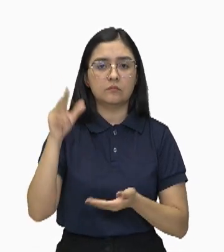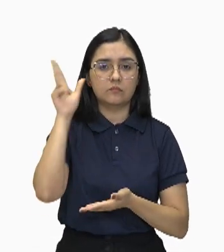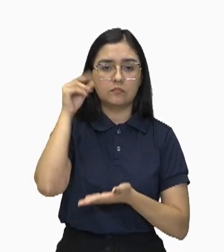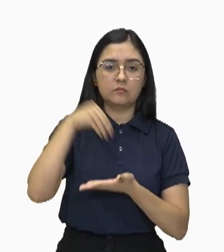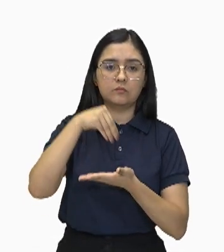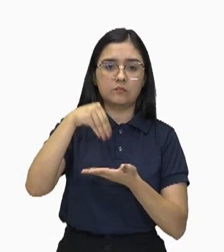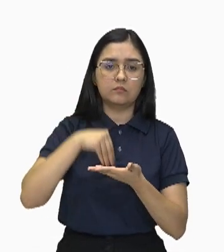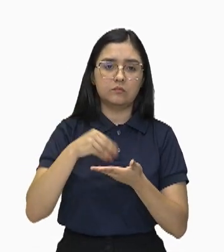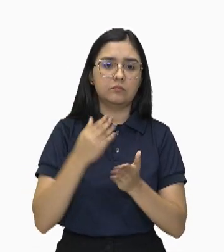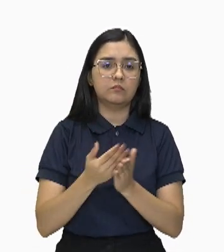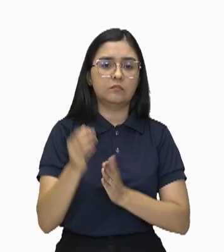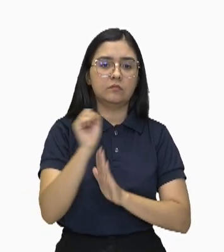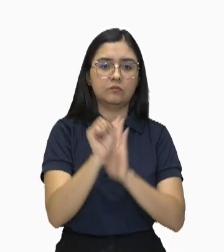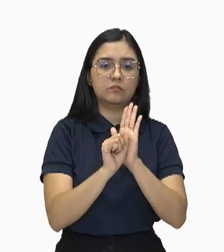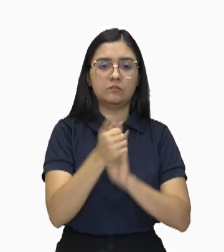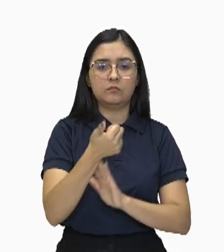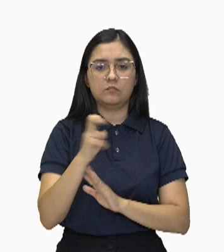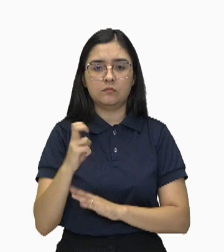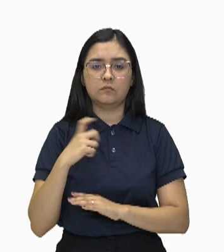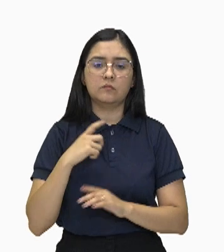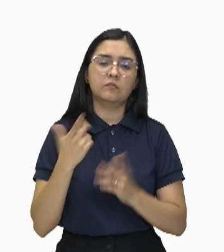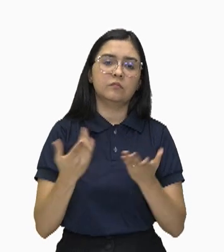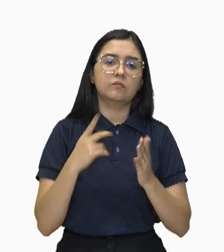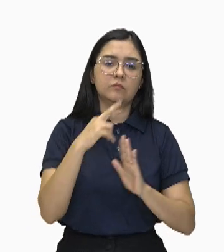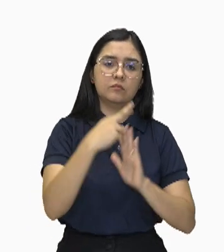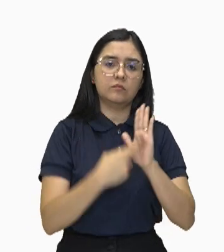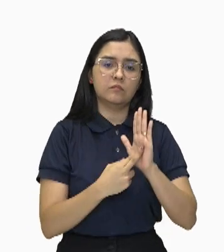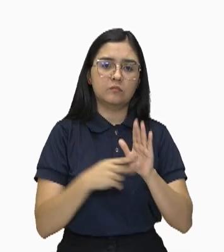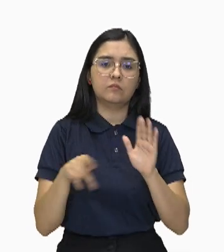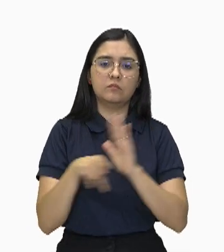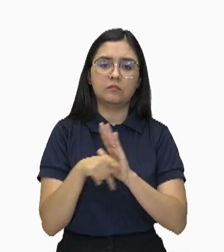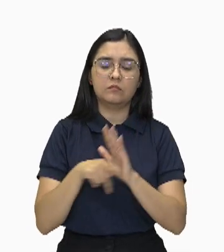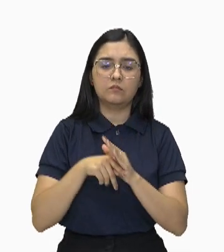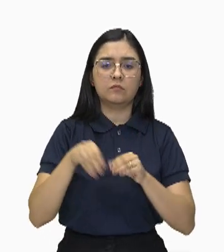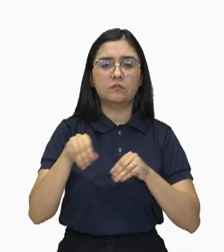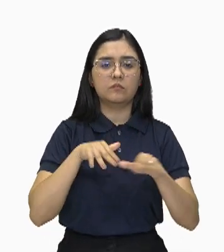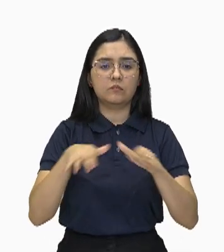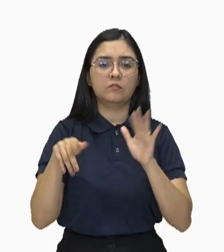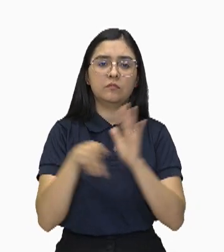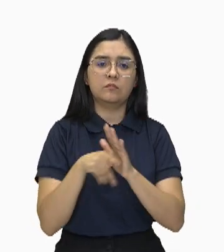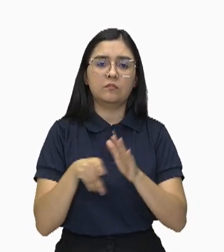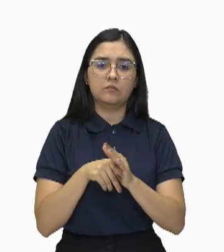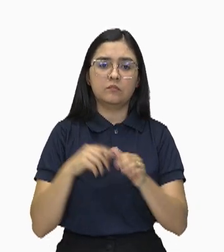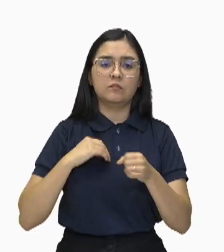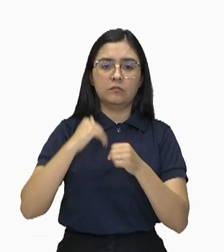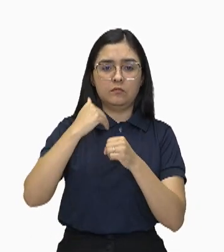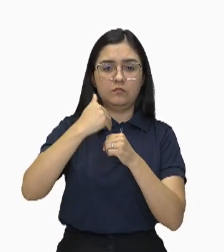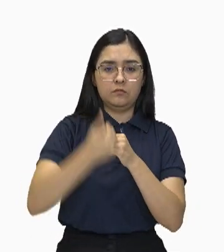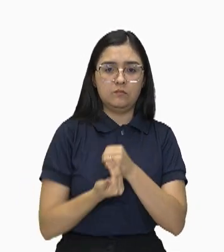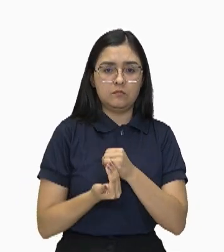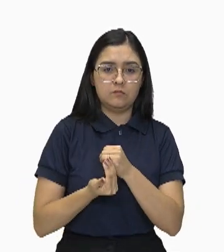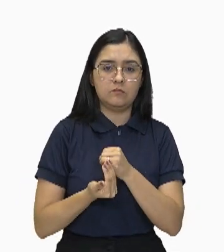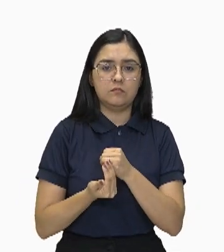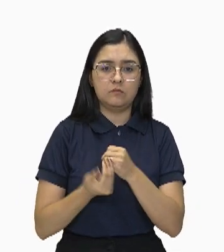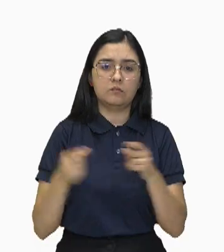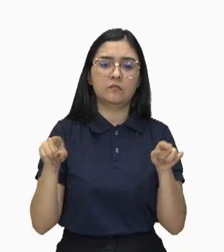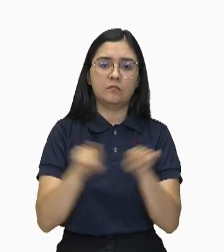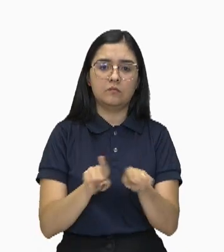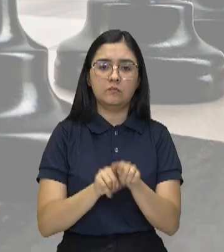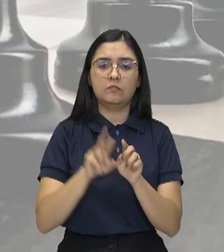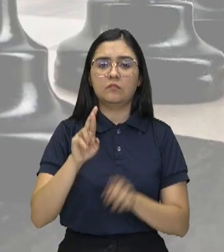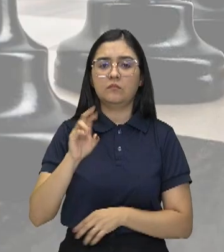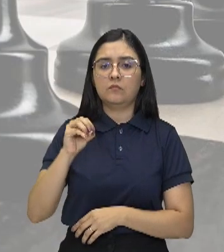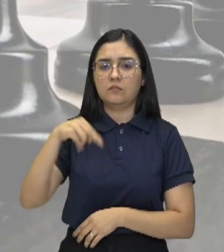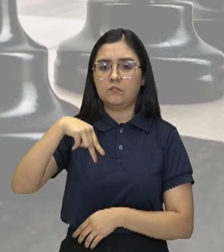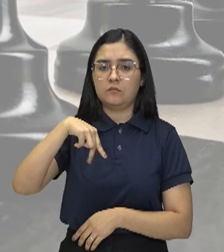introdução de regras como o movimento especial do peão e o roque. Então, sobre a etimologia